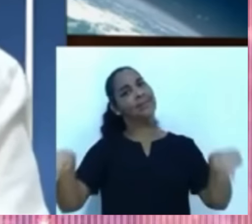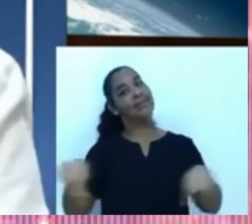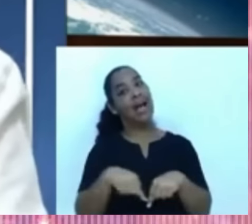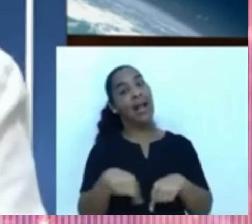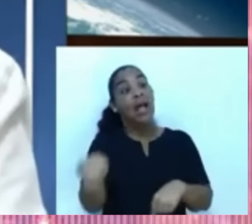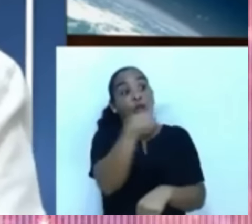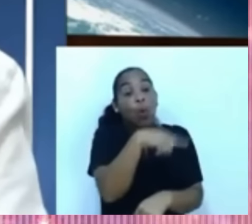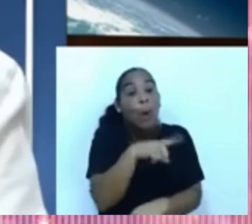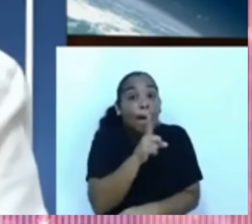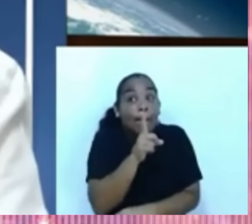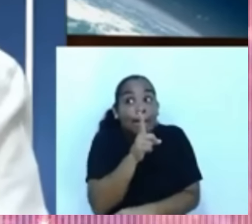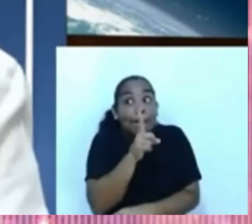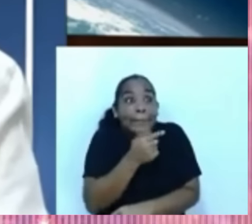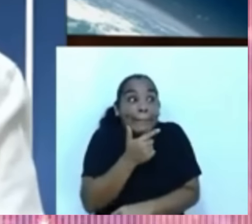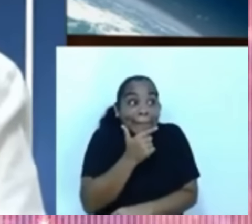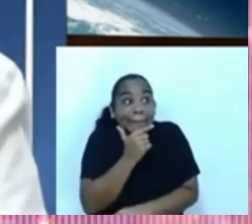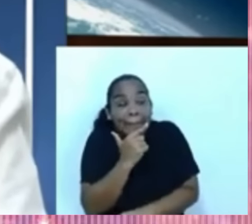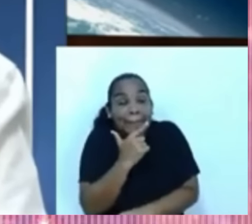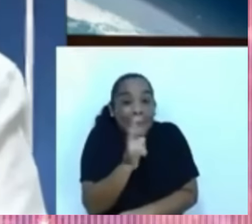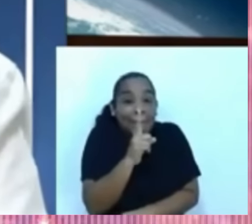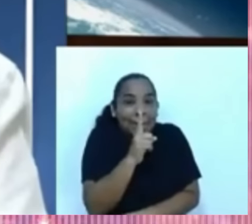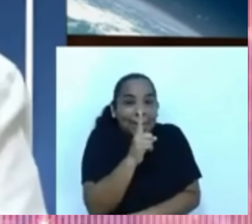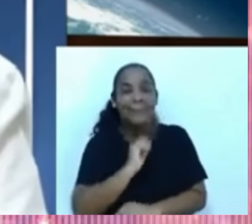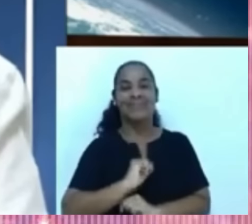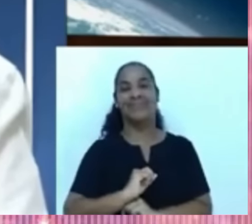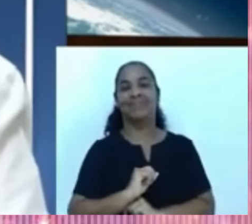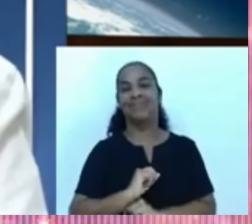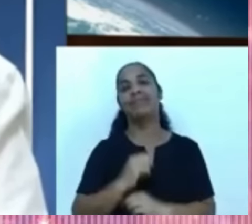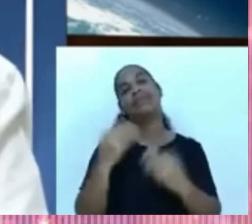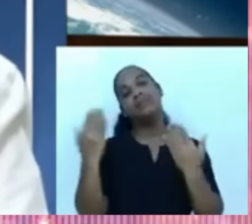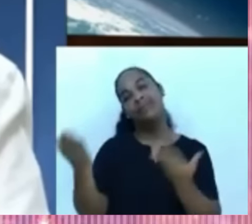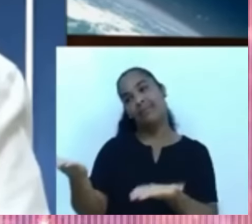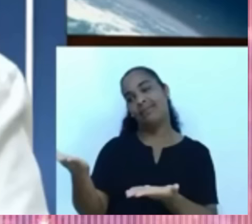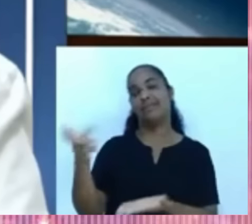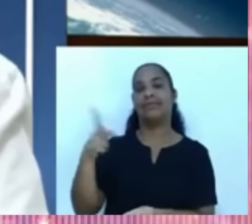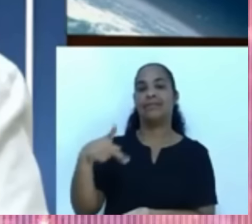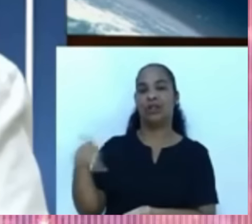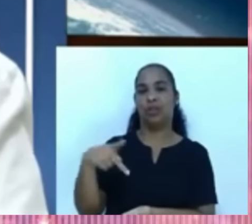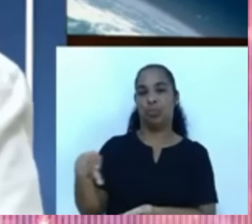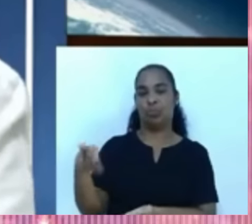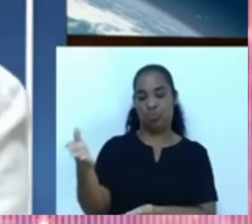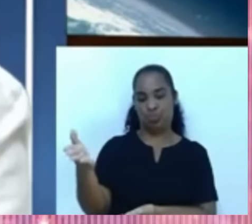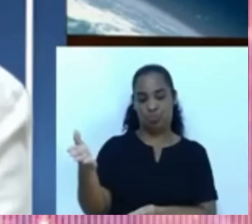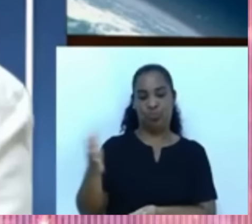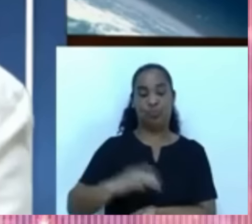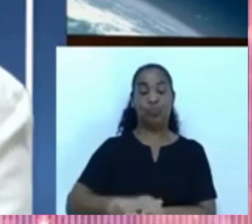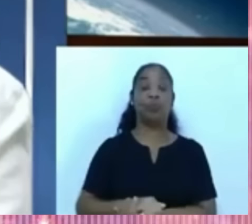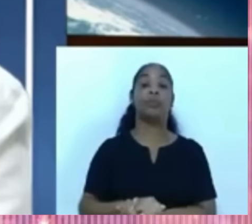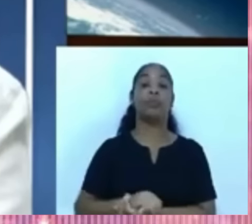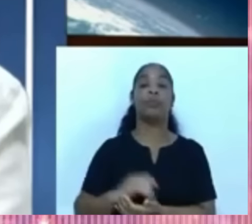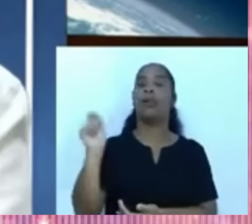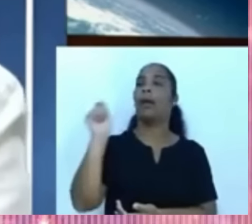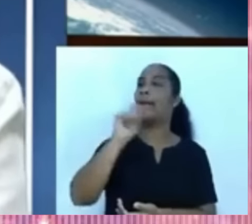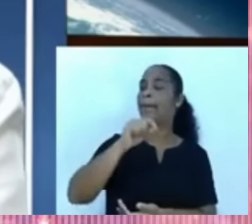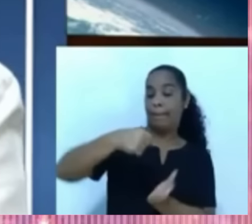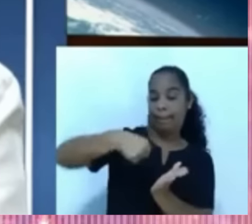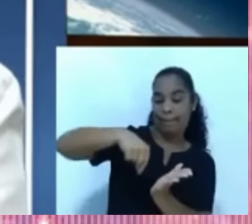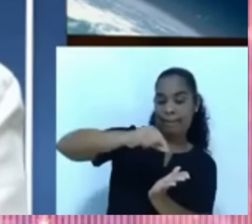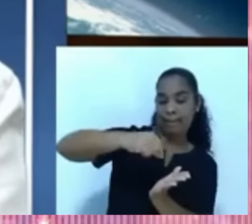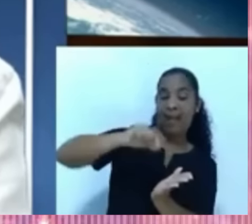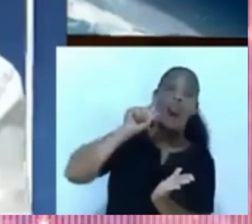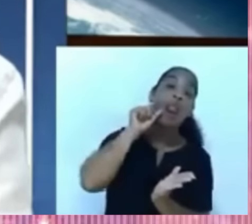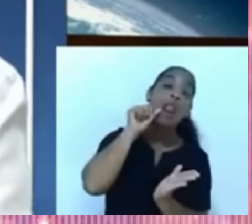e ria essa notável senhora tinha tempo para escrever a lápis nos